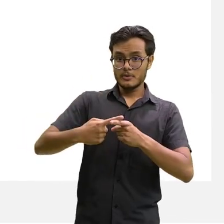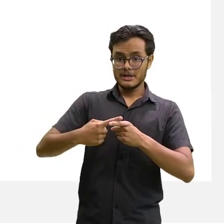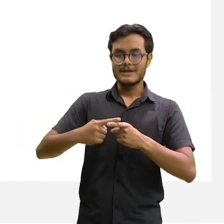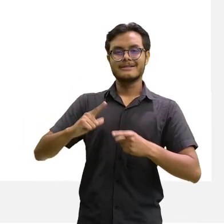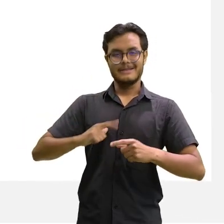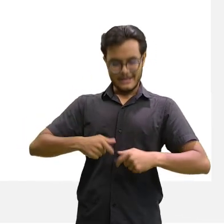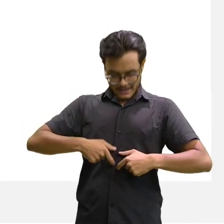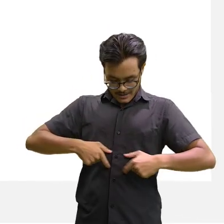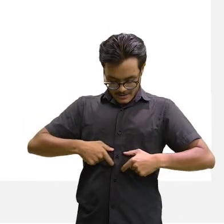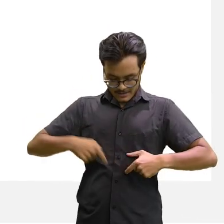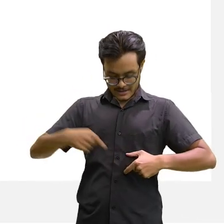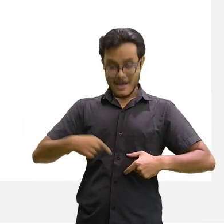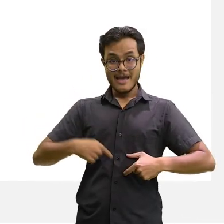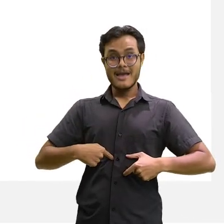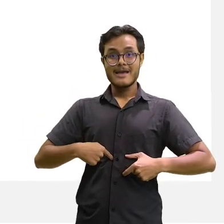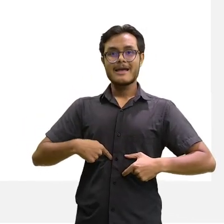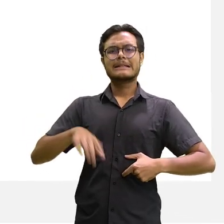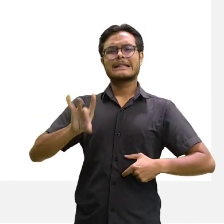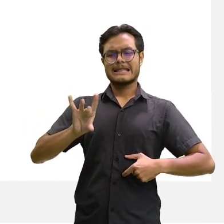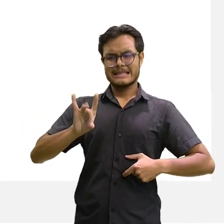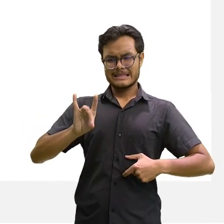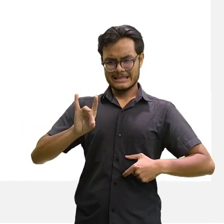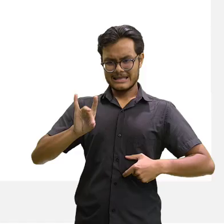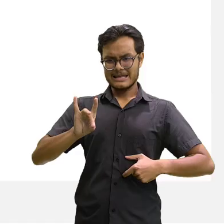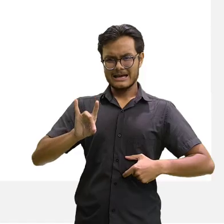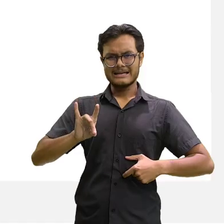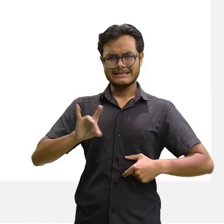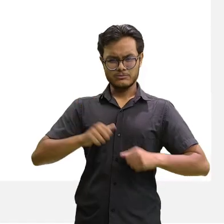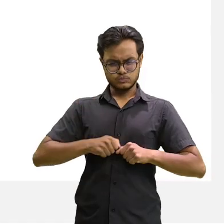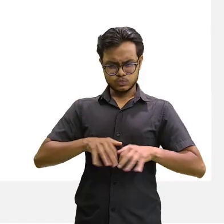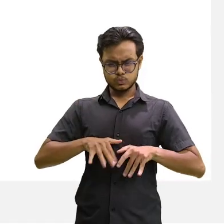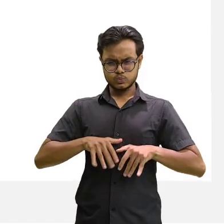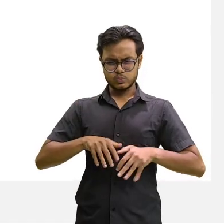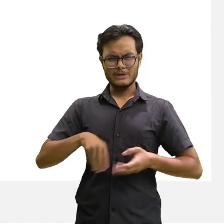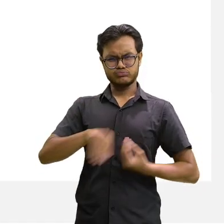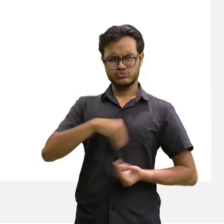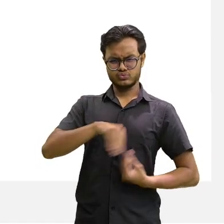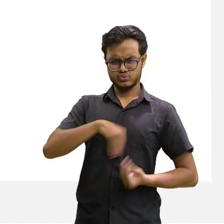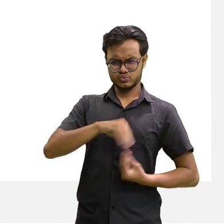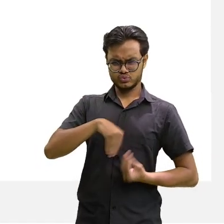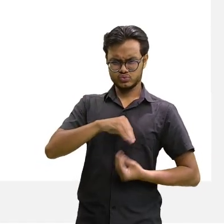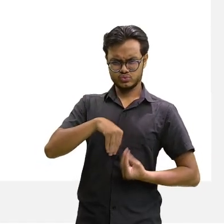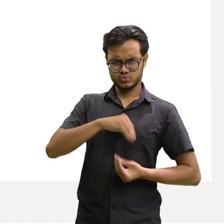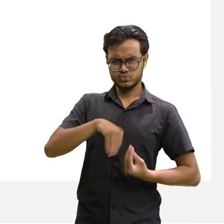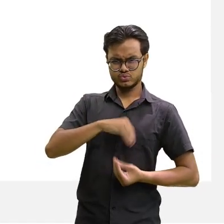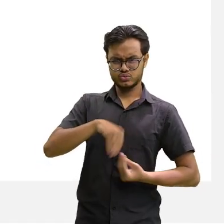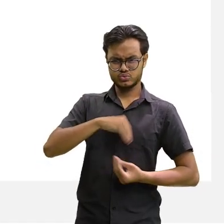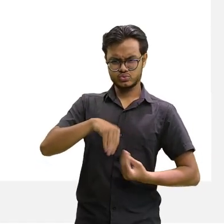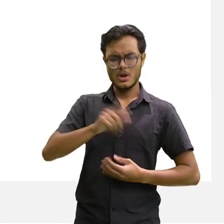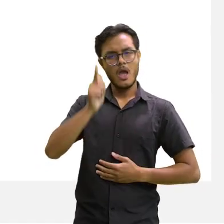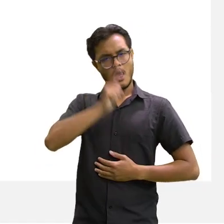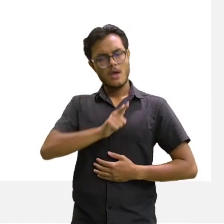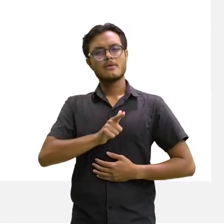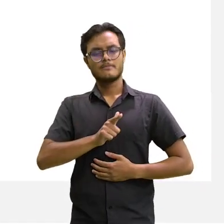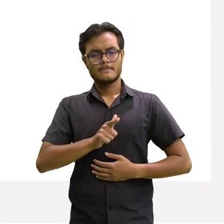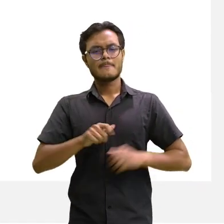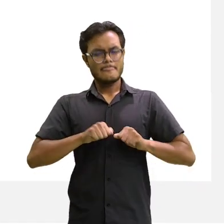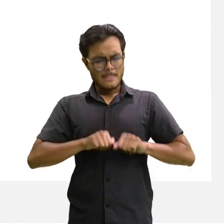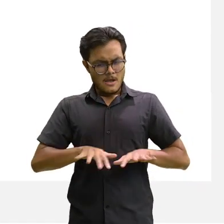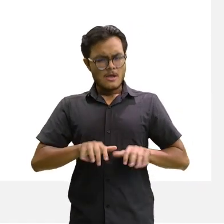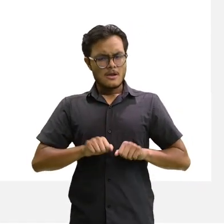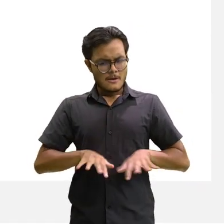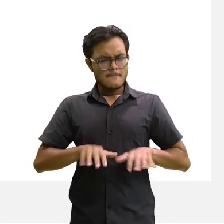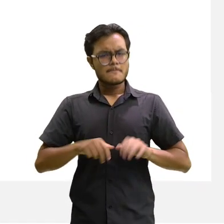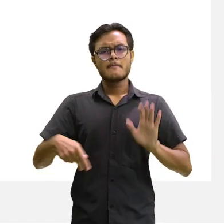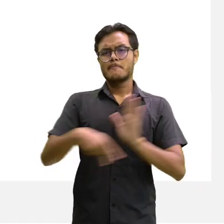vão funcionar. E aí, mano, vem aquele banho de enzimas digestivas que é liberada pelo próprio